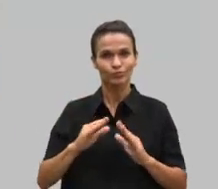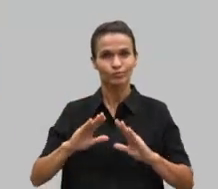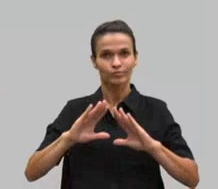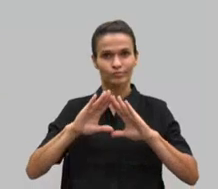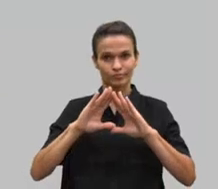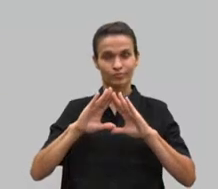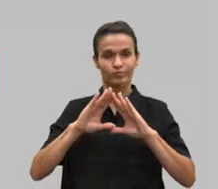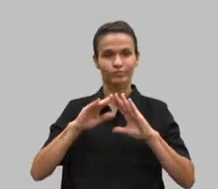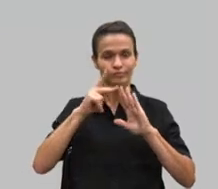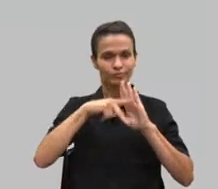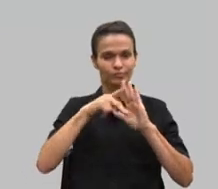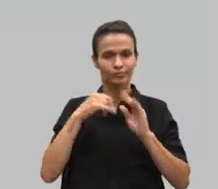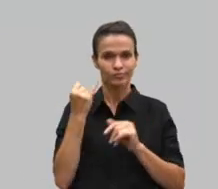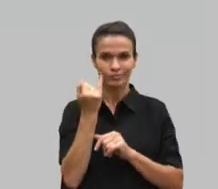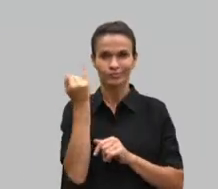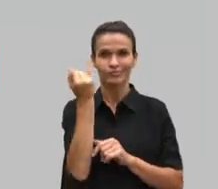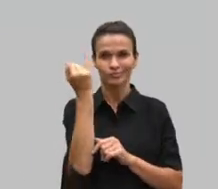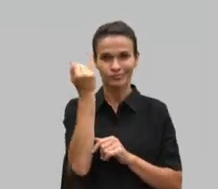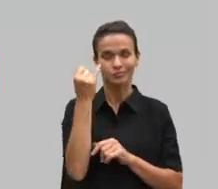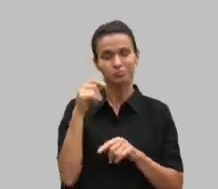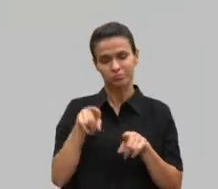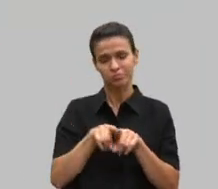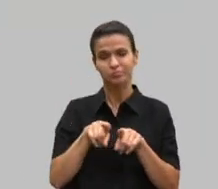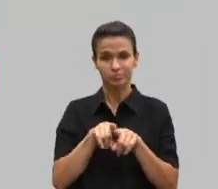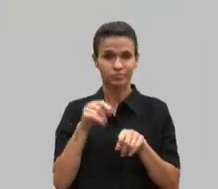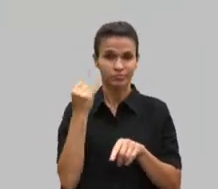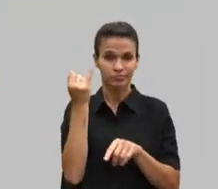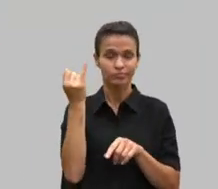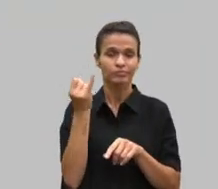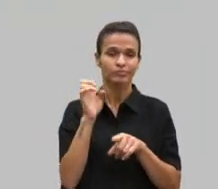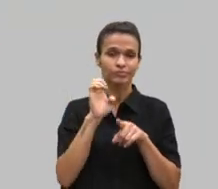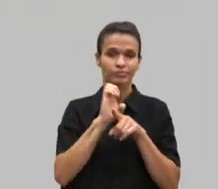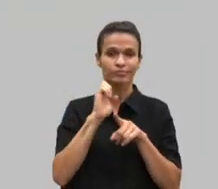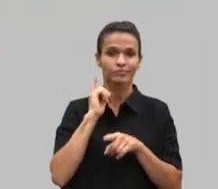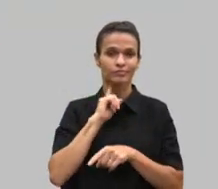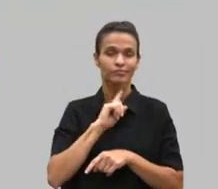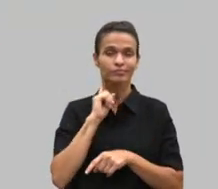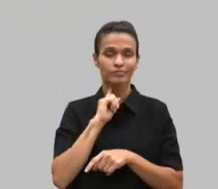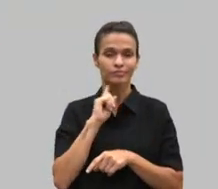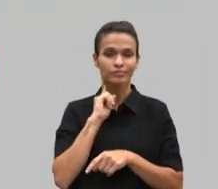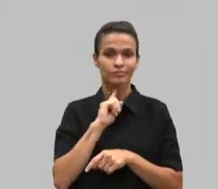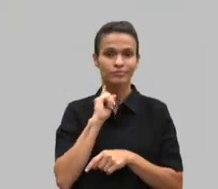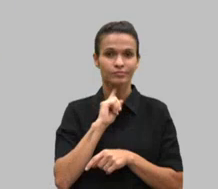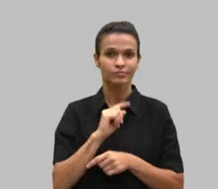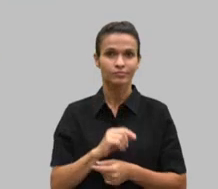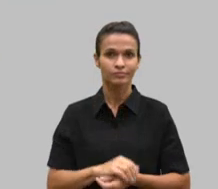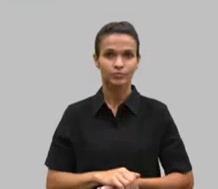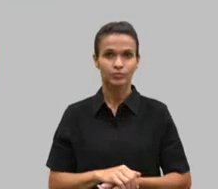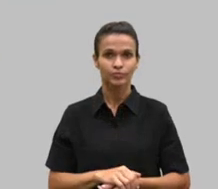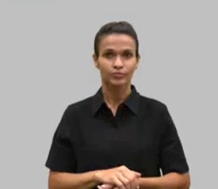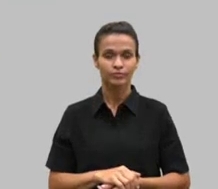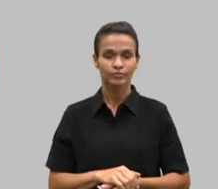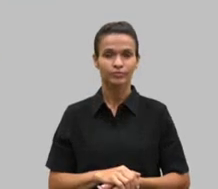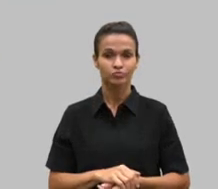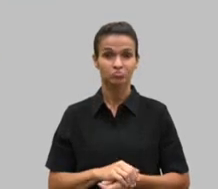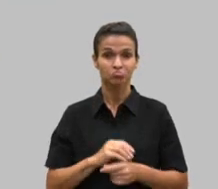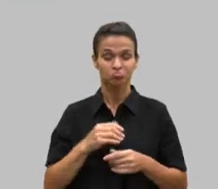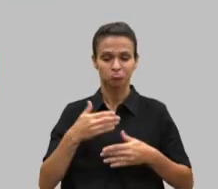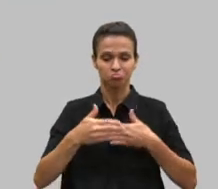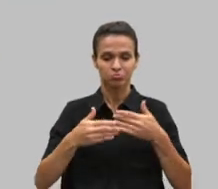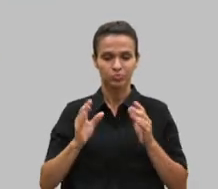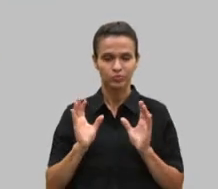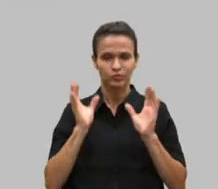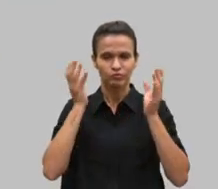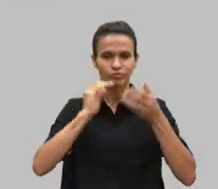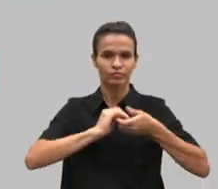para nossa casa e para o estado de Minas Gerais quero em durante a cerimônia vou complementando vários